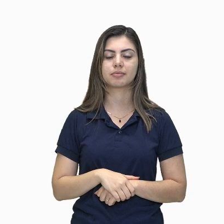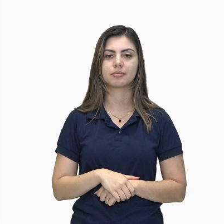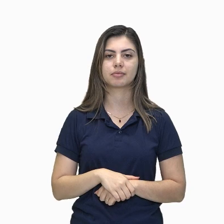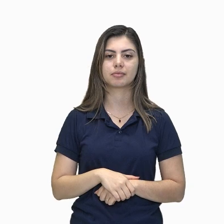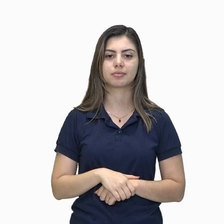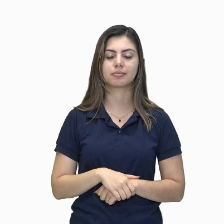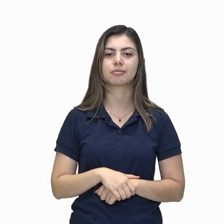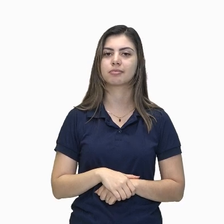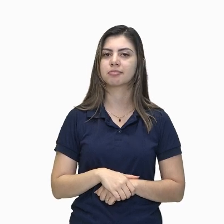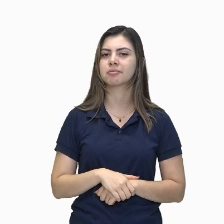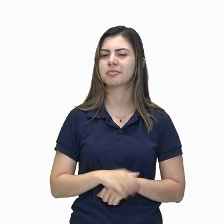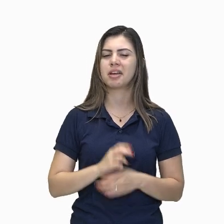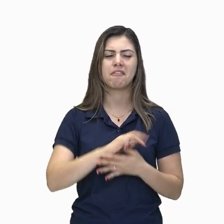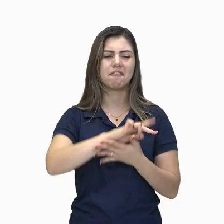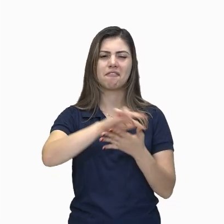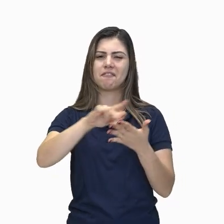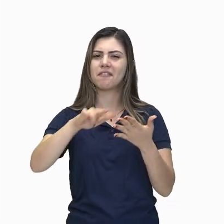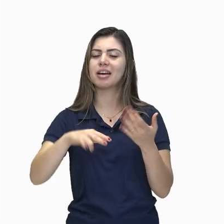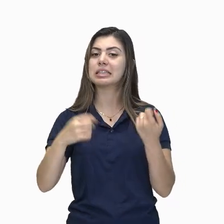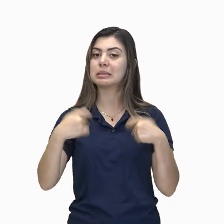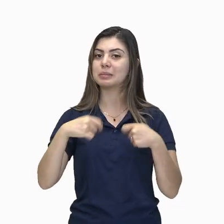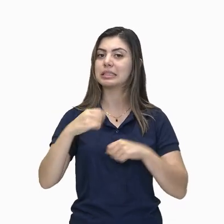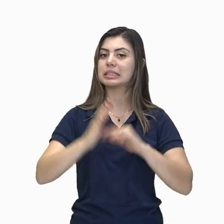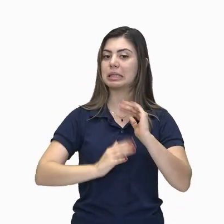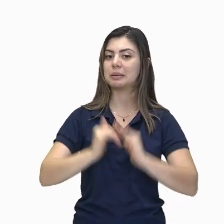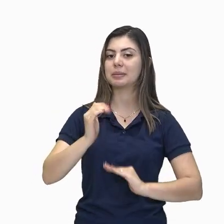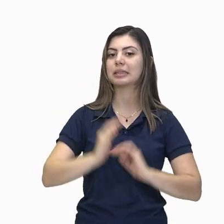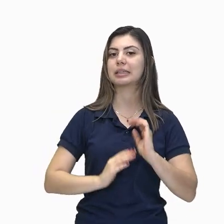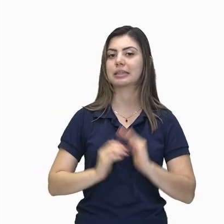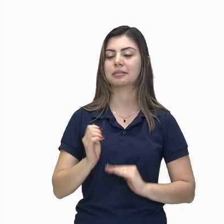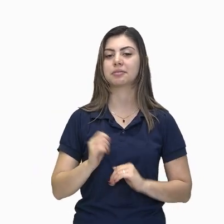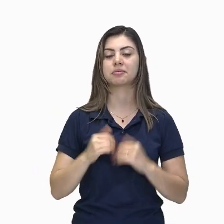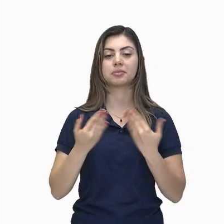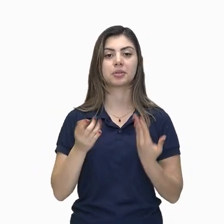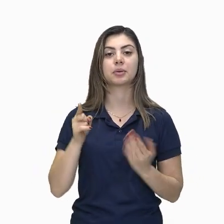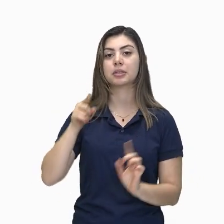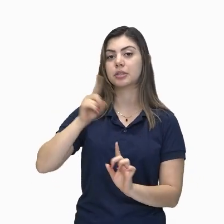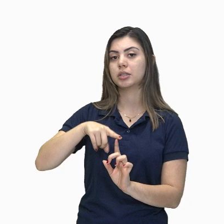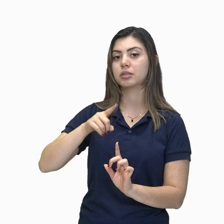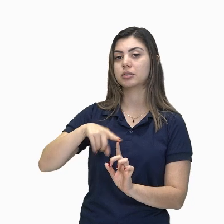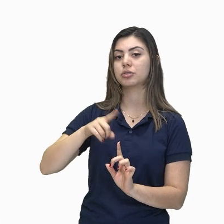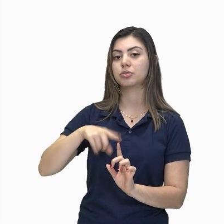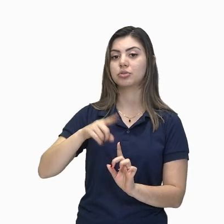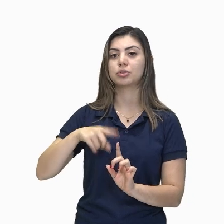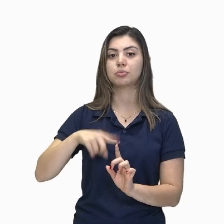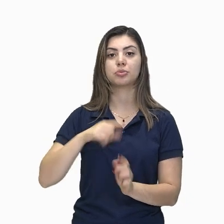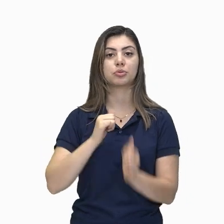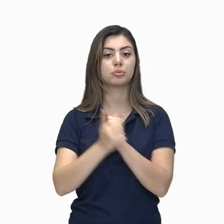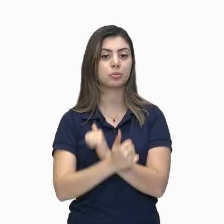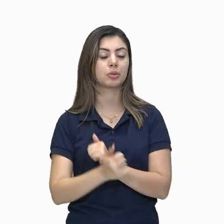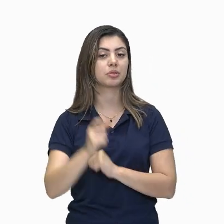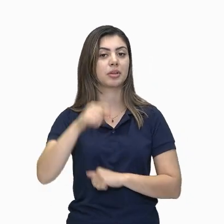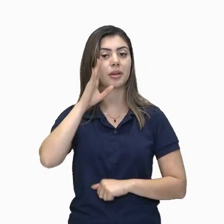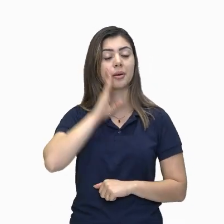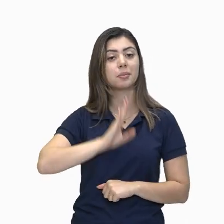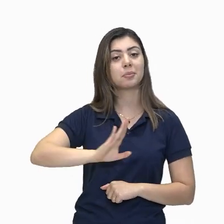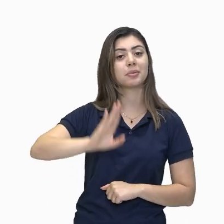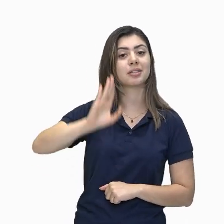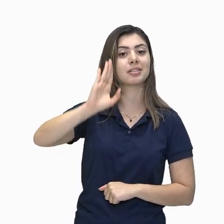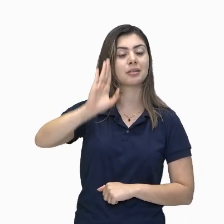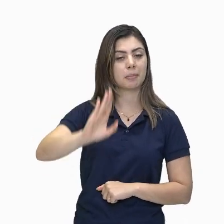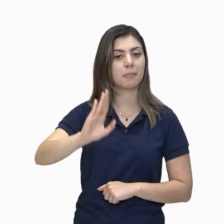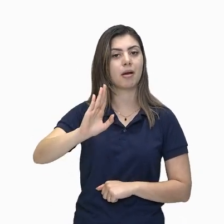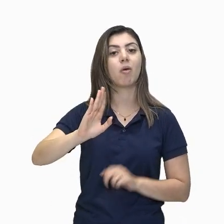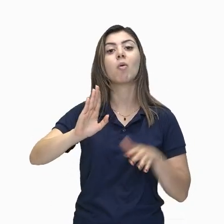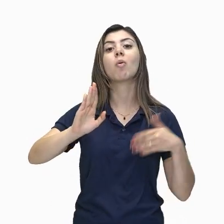e outras capacidades que nós vimos aí. Então, essa modalidade aí, ó, uma das principais capacidades